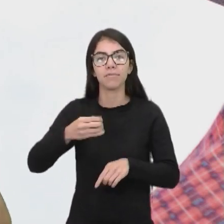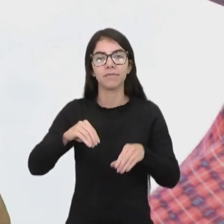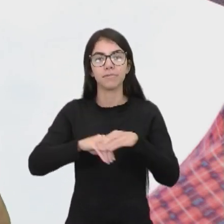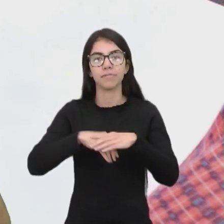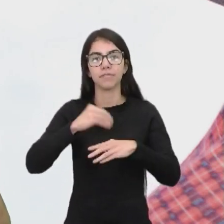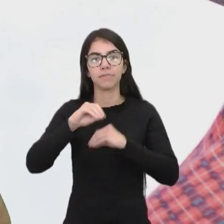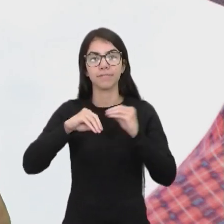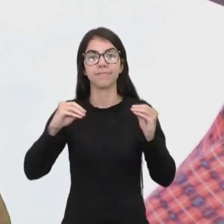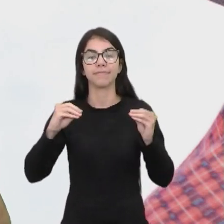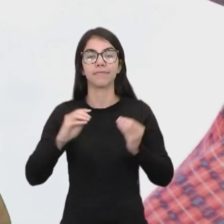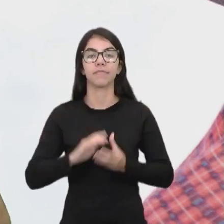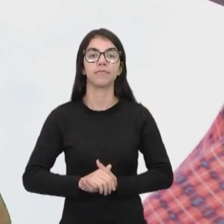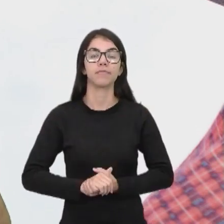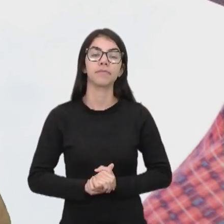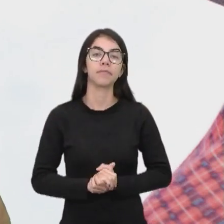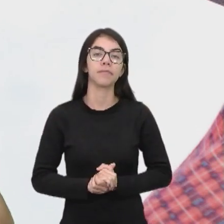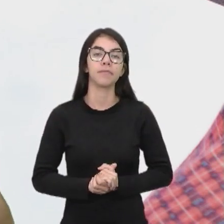tênis.